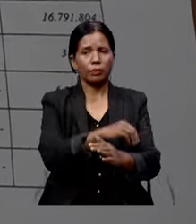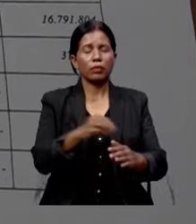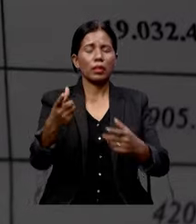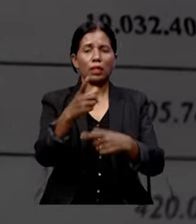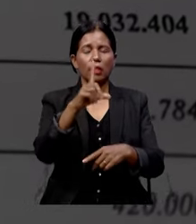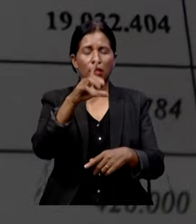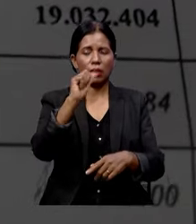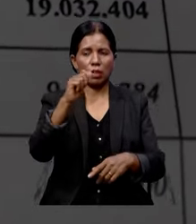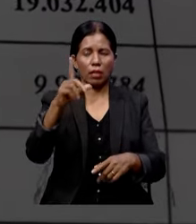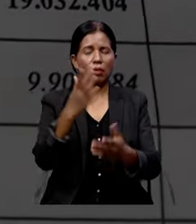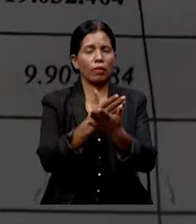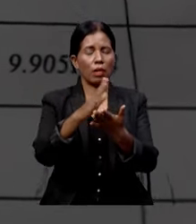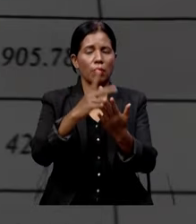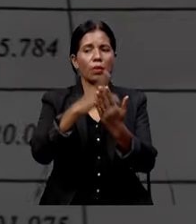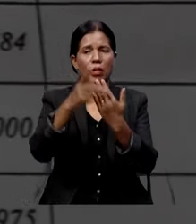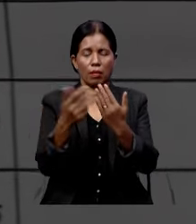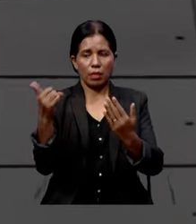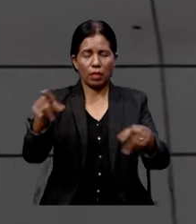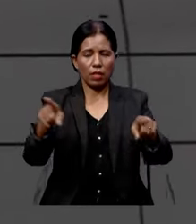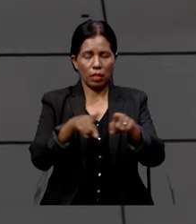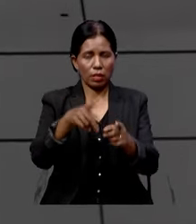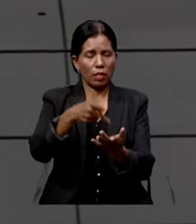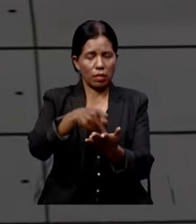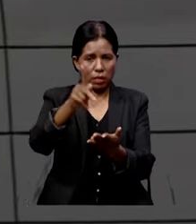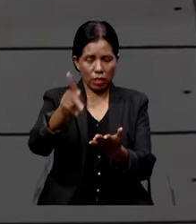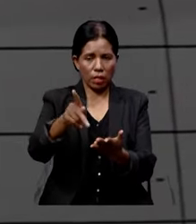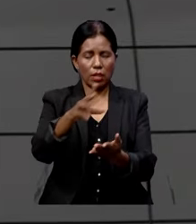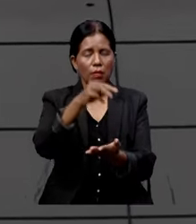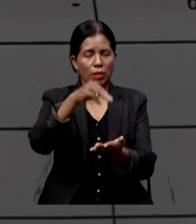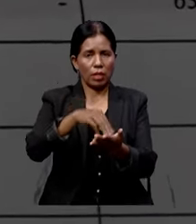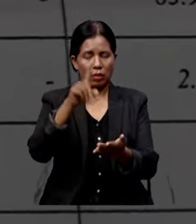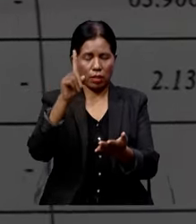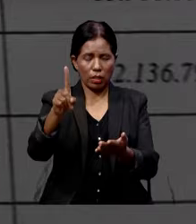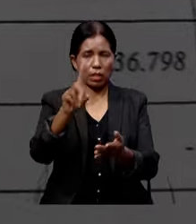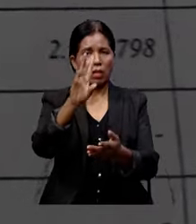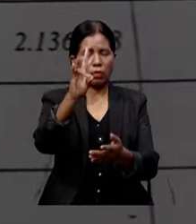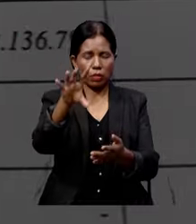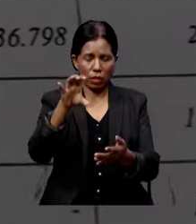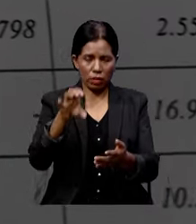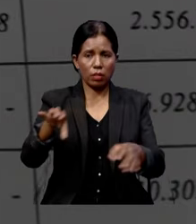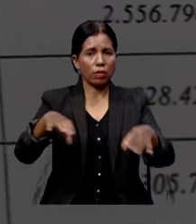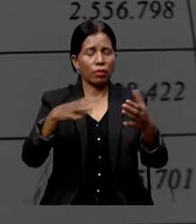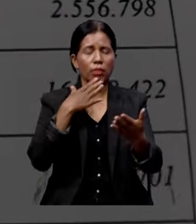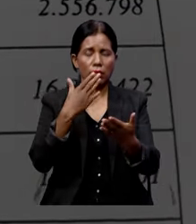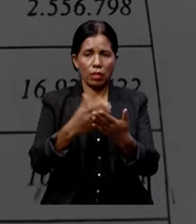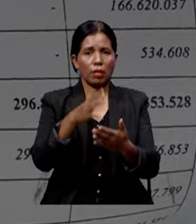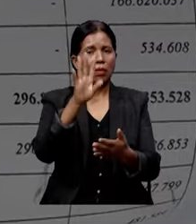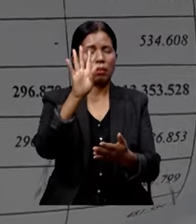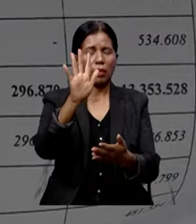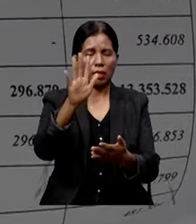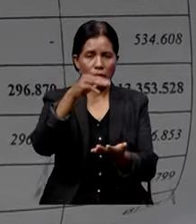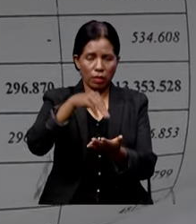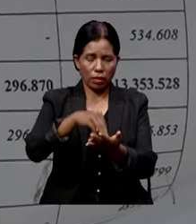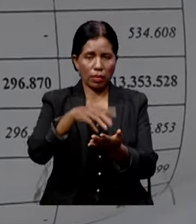Libertação Nacional faeba programa sira hanesan, salário no vencimento milhão ida atu situ resin, bens no serviço milhão lima atu